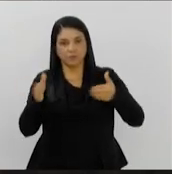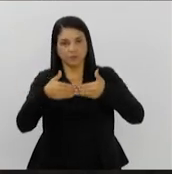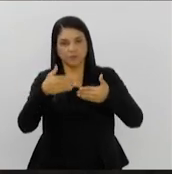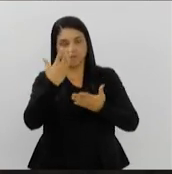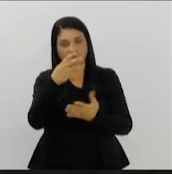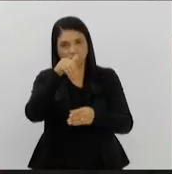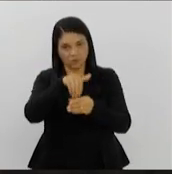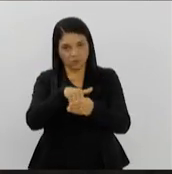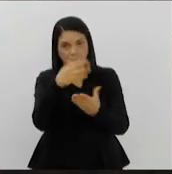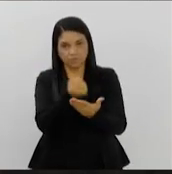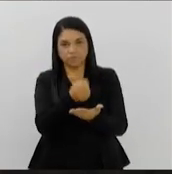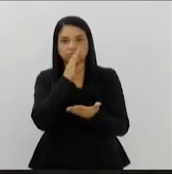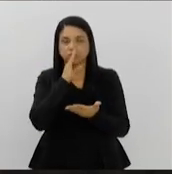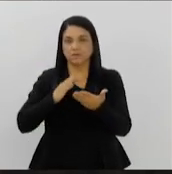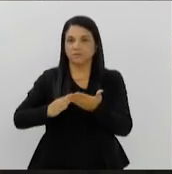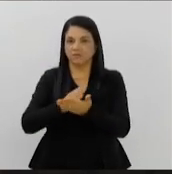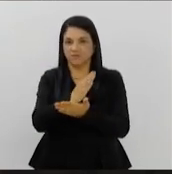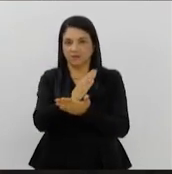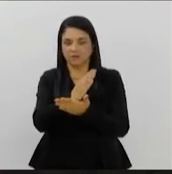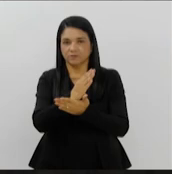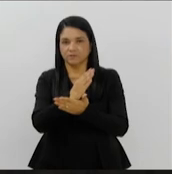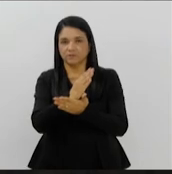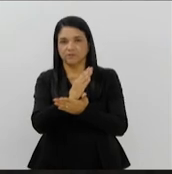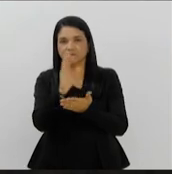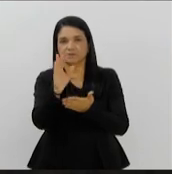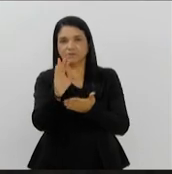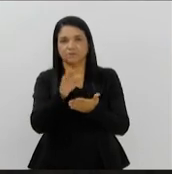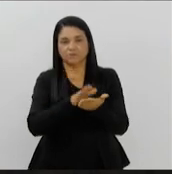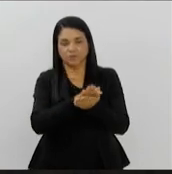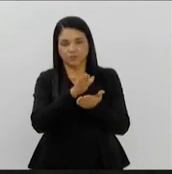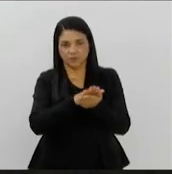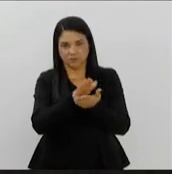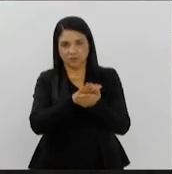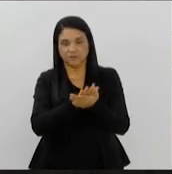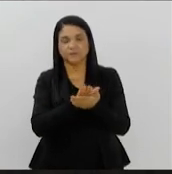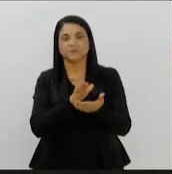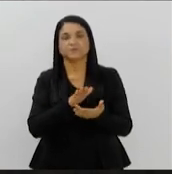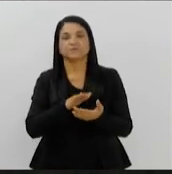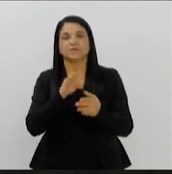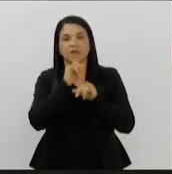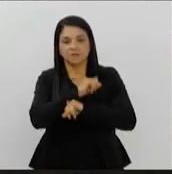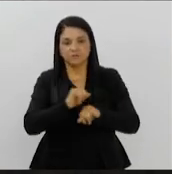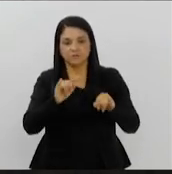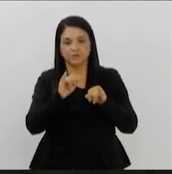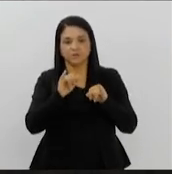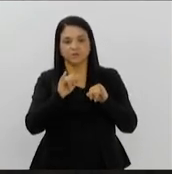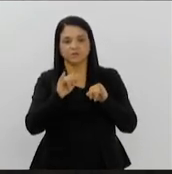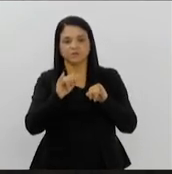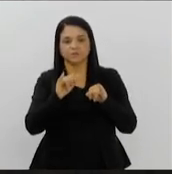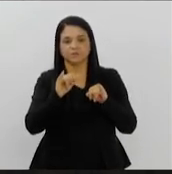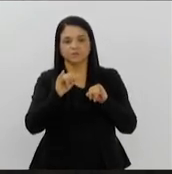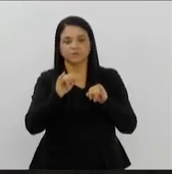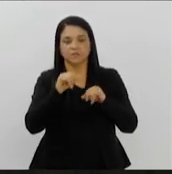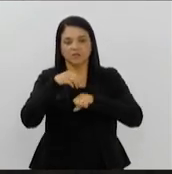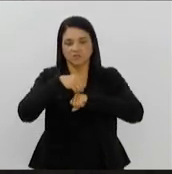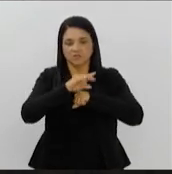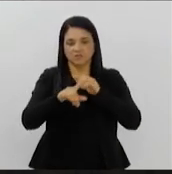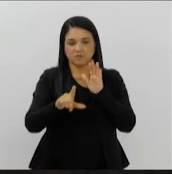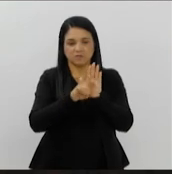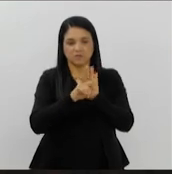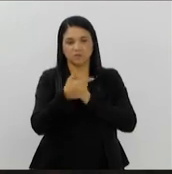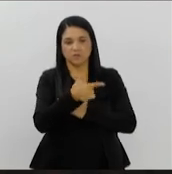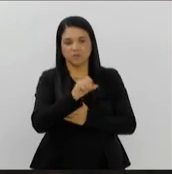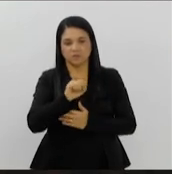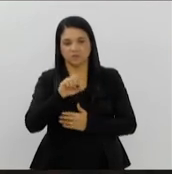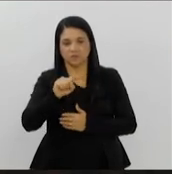votação, os senhores que aprovam permaneçam como estão. Aprovado, vai a promulgação. Anuncio indicação